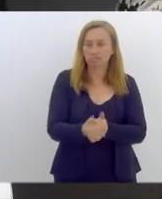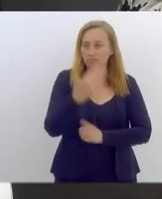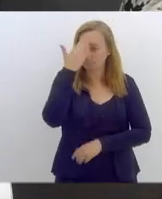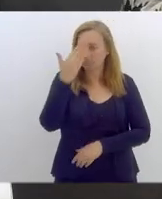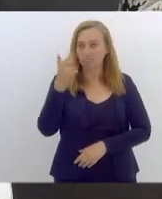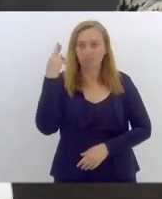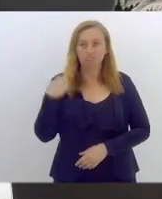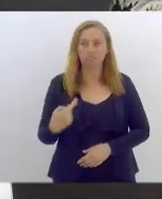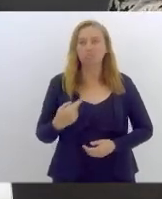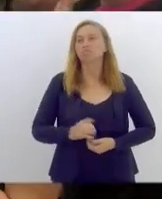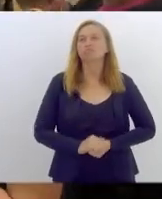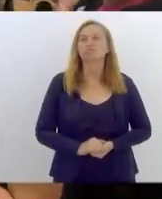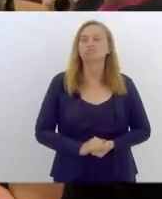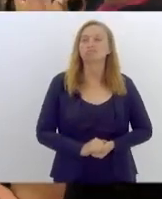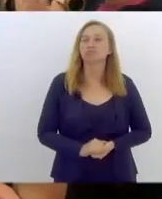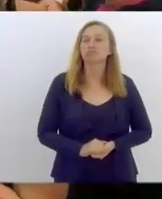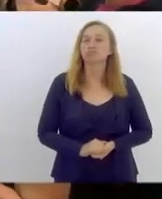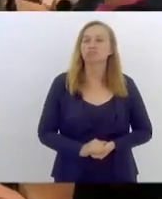Obrigada, Renata.